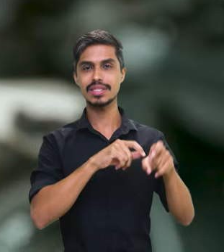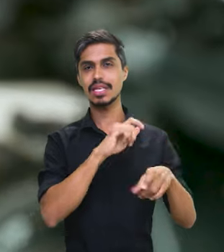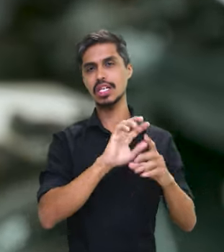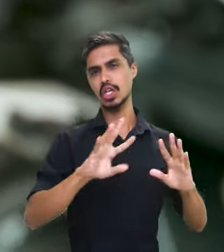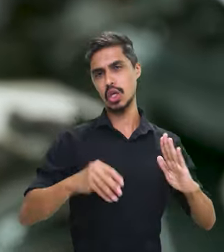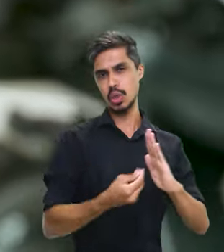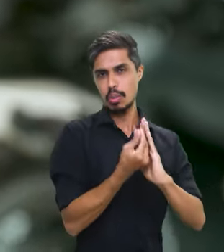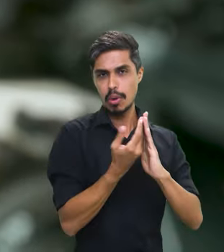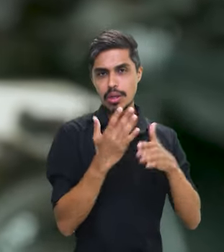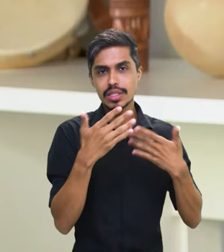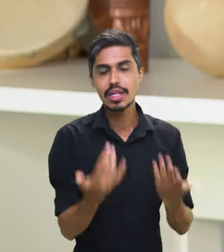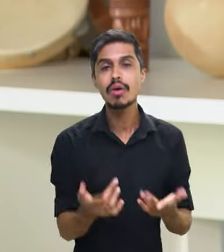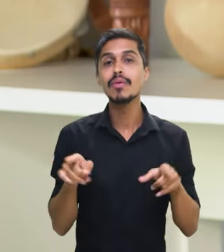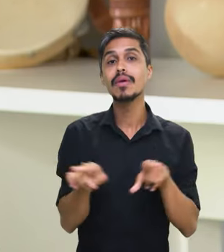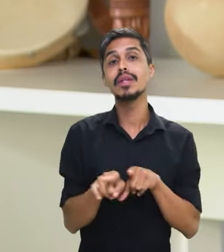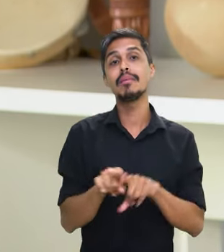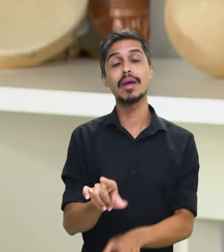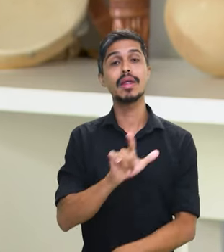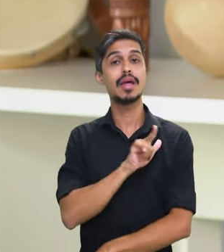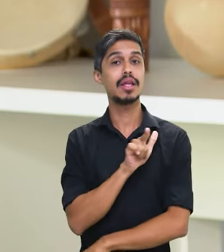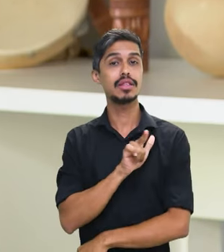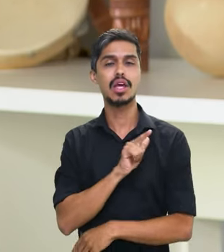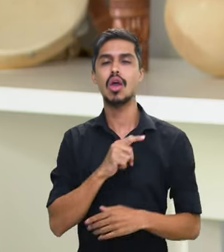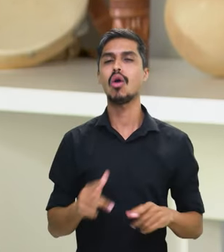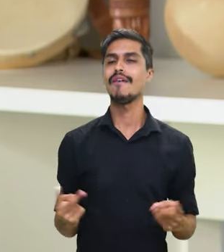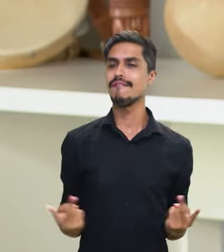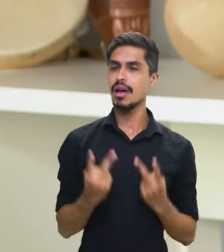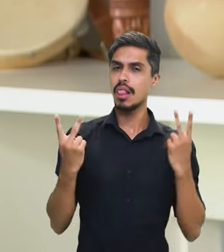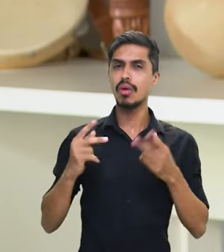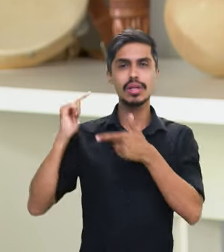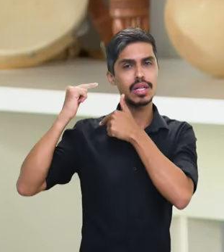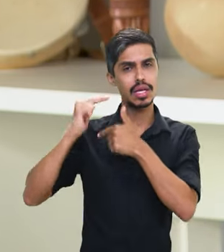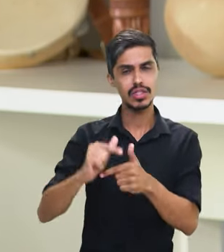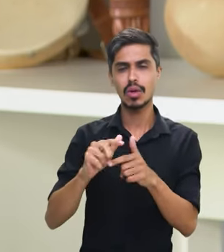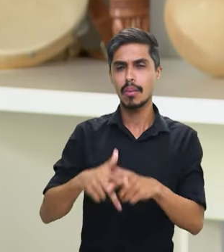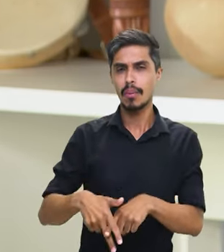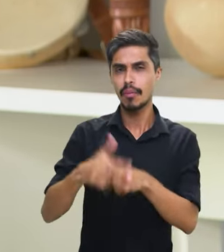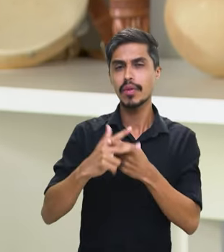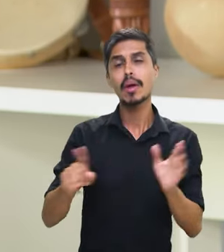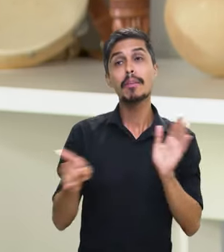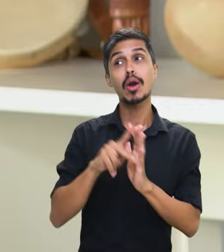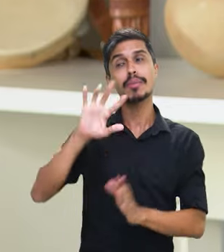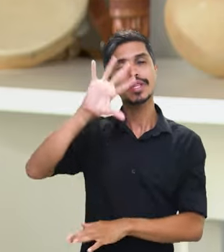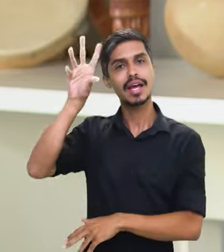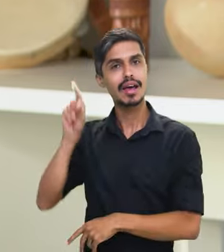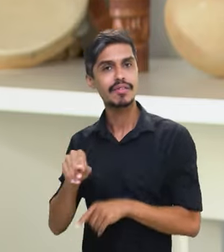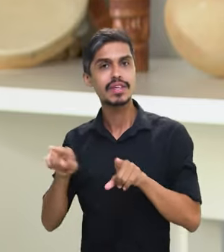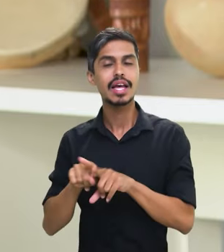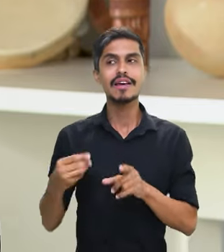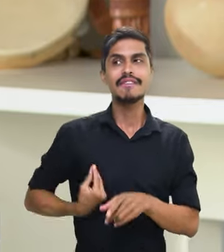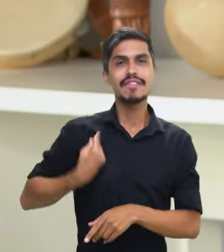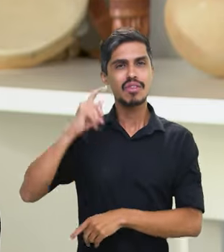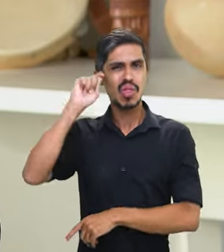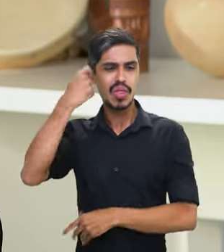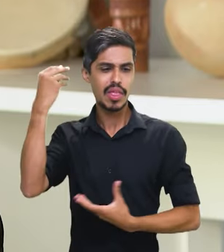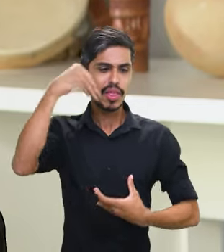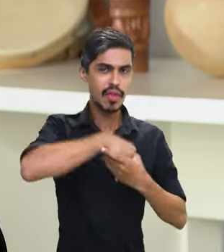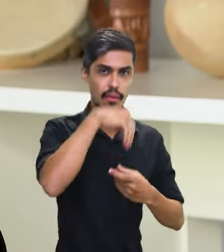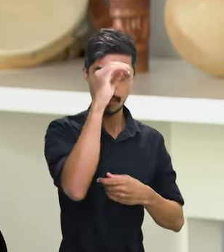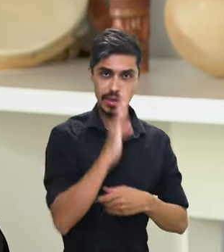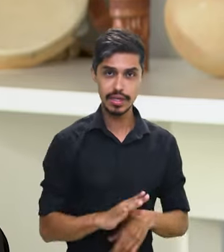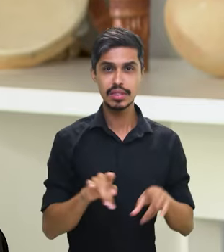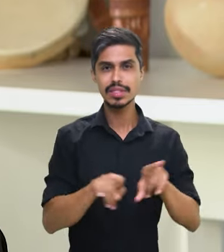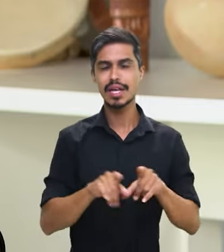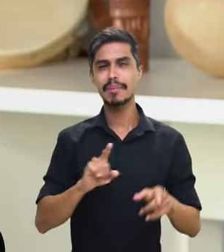E, ao mesmo tempo, tem uma manutenção de valores e tradições da África, da vivência do negro no Brasil, da reinvenção